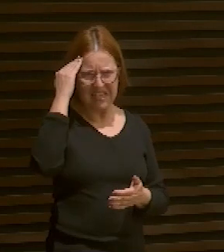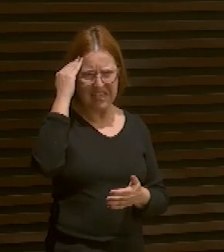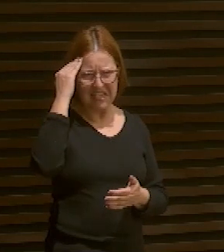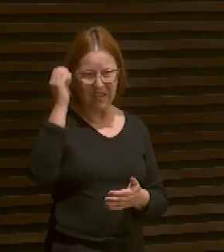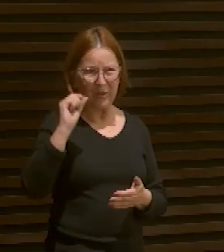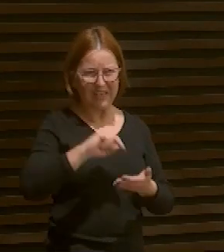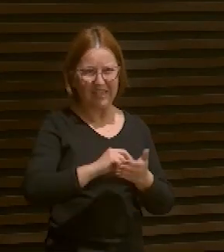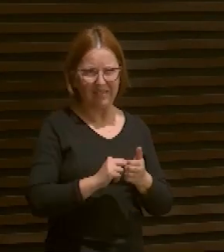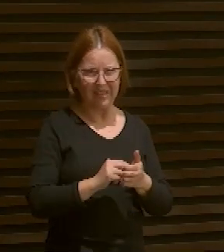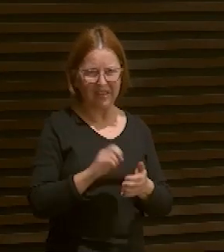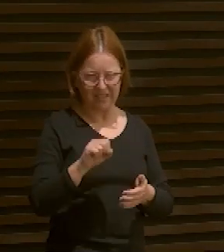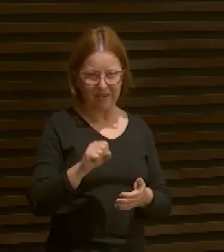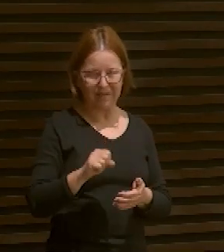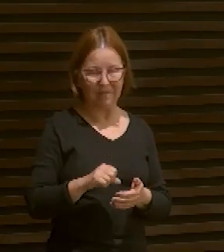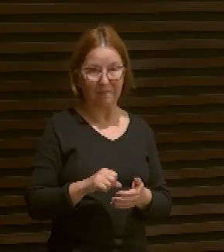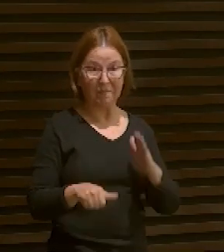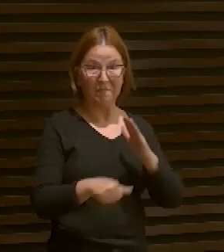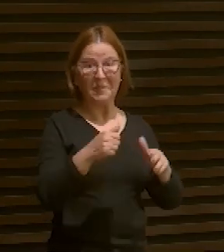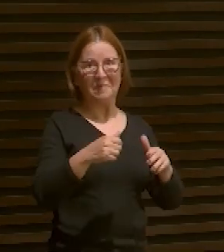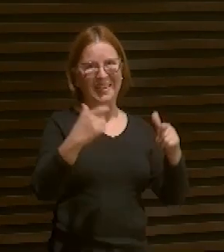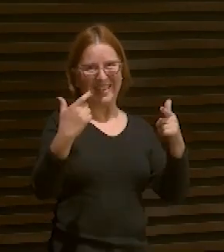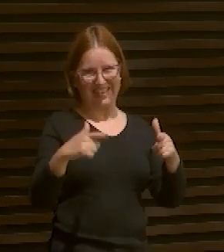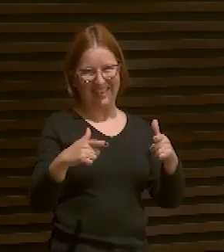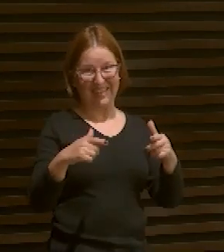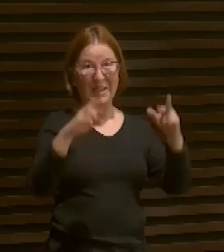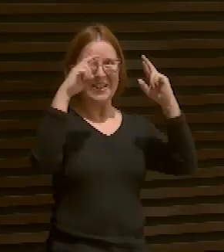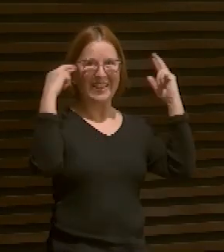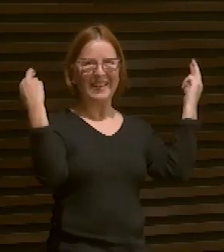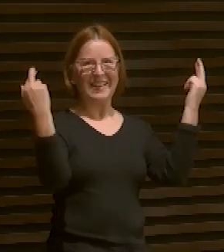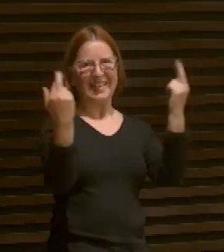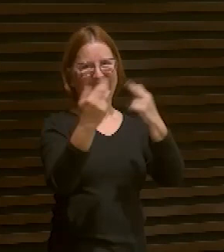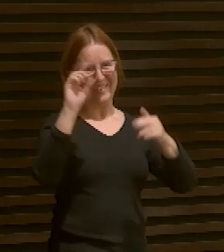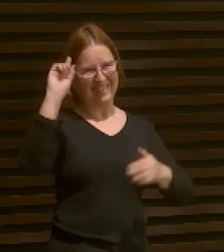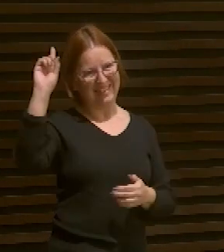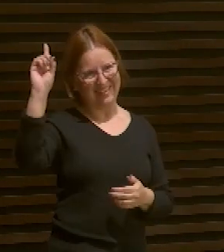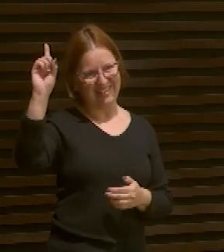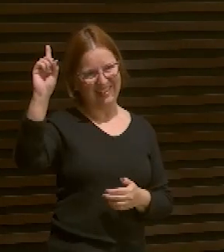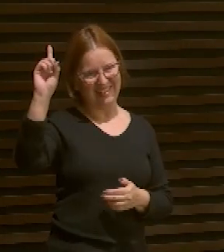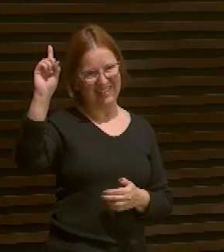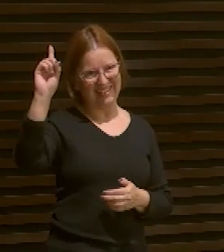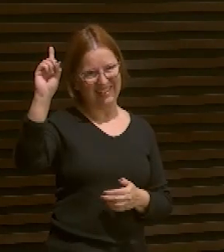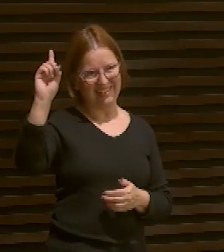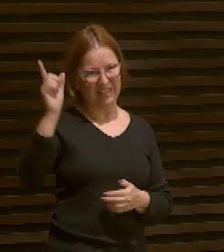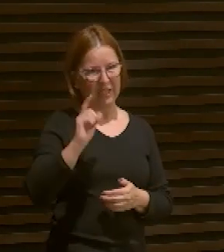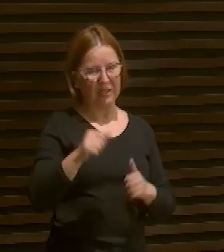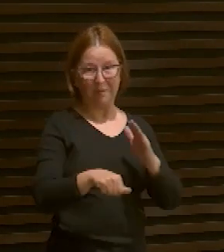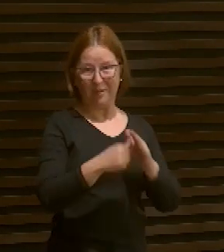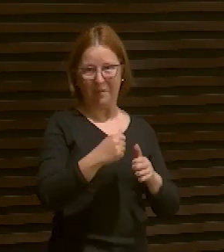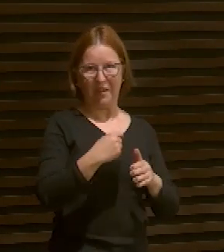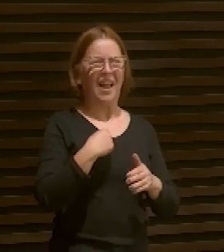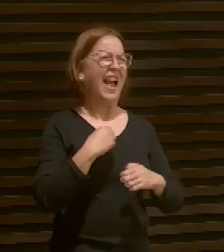não? Em primeiro lugar, o reino de Deus. Não é primeiro eu